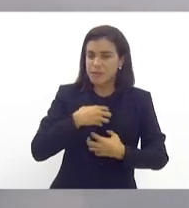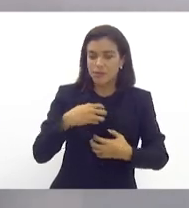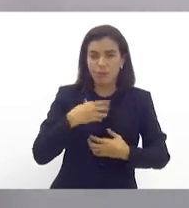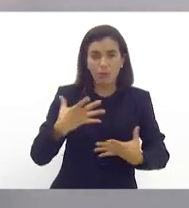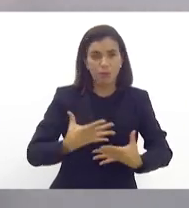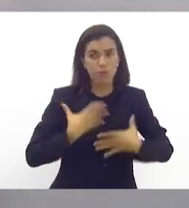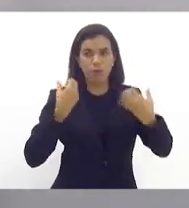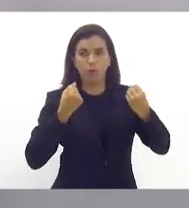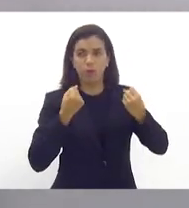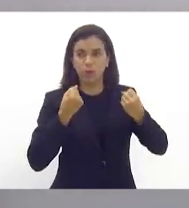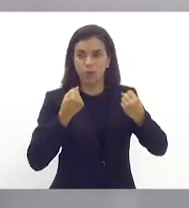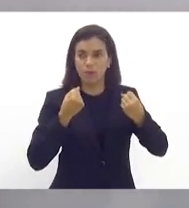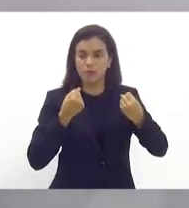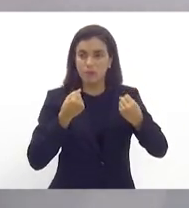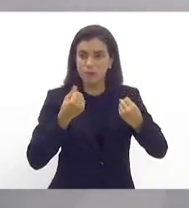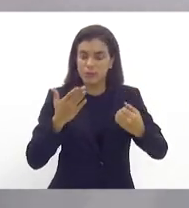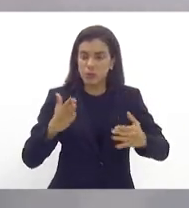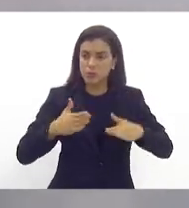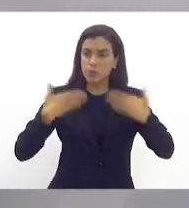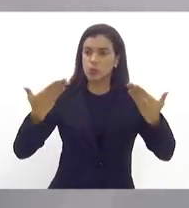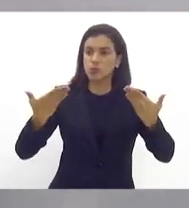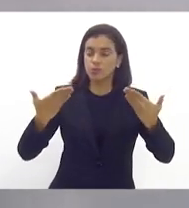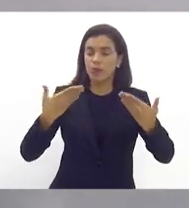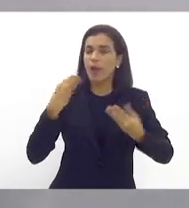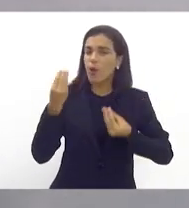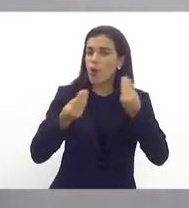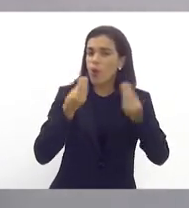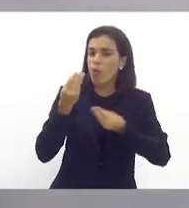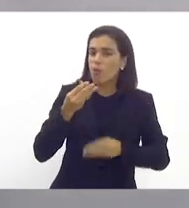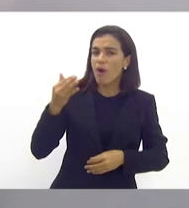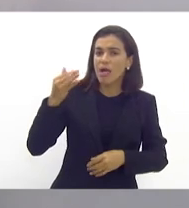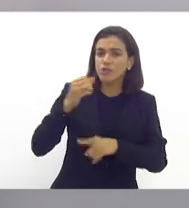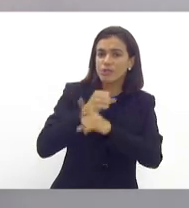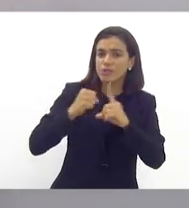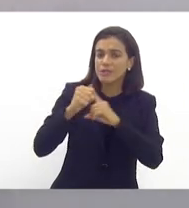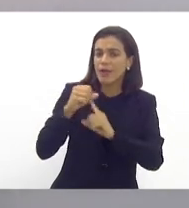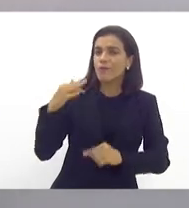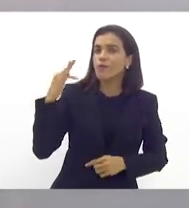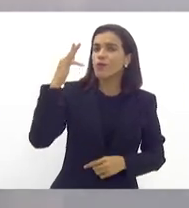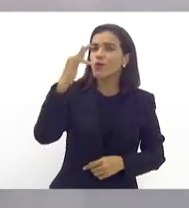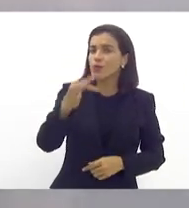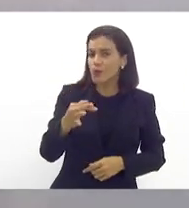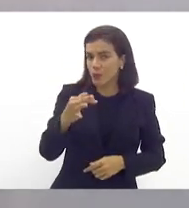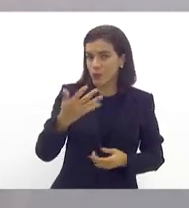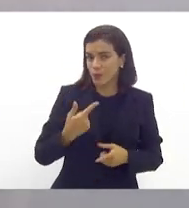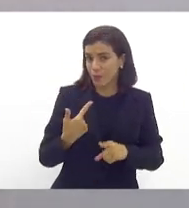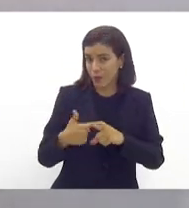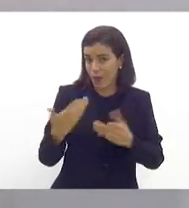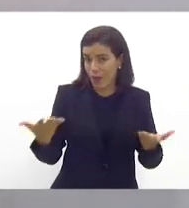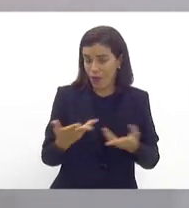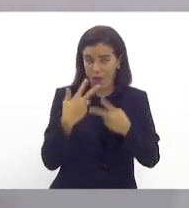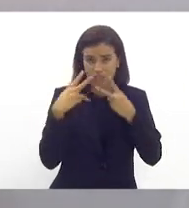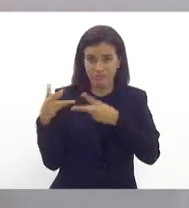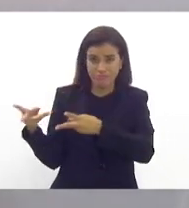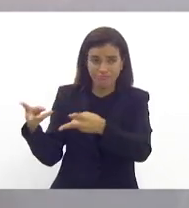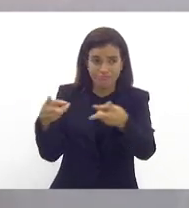me assusta eh é assim o futuro da sociedade quando a gente vê esse movimento que a gente tá percebendo hoje e